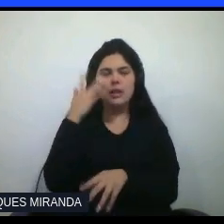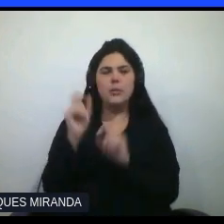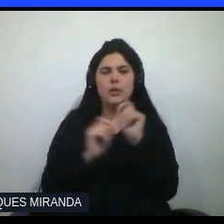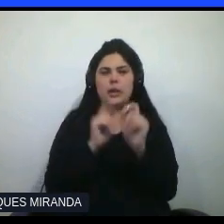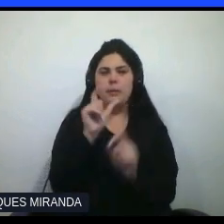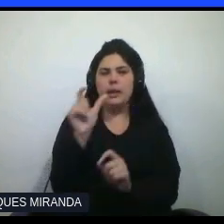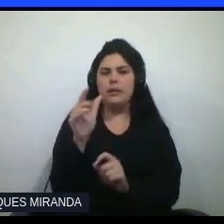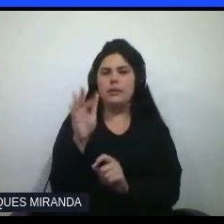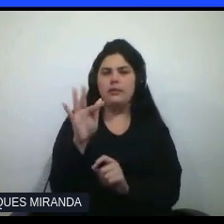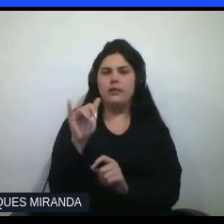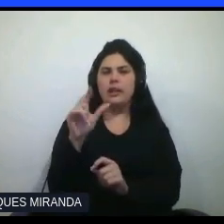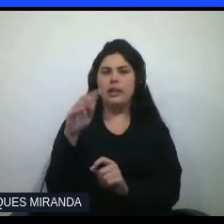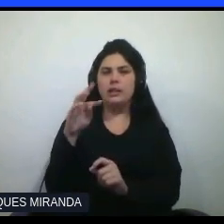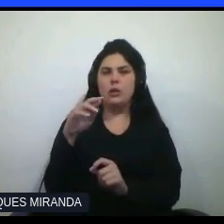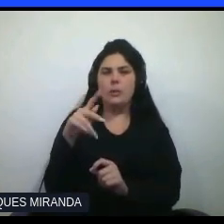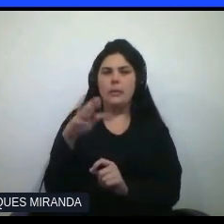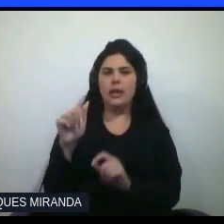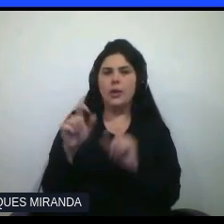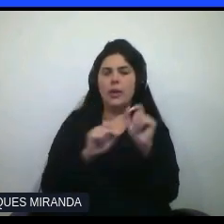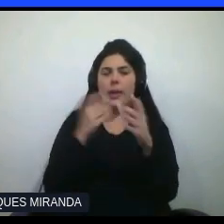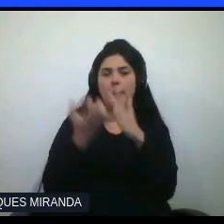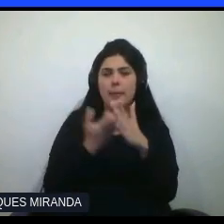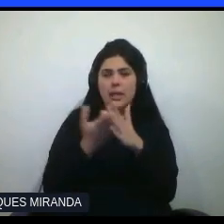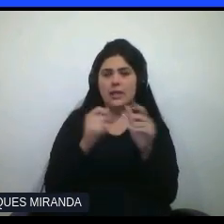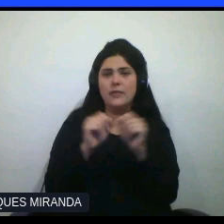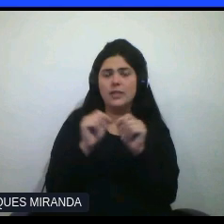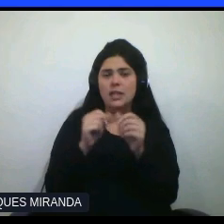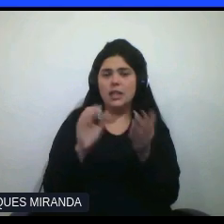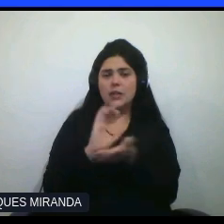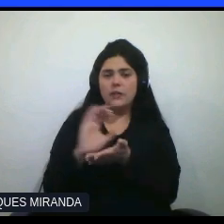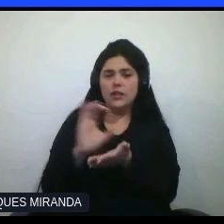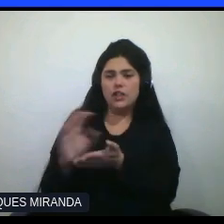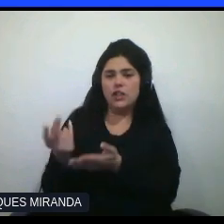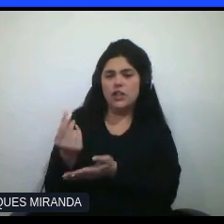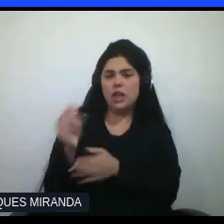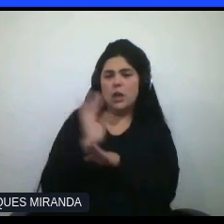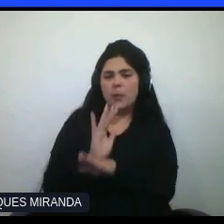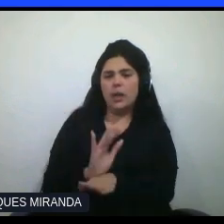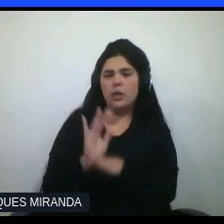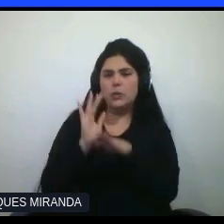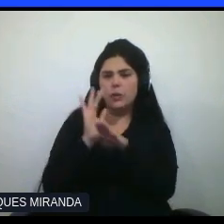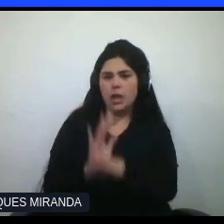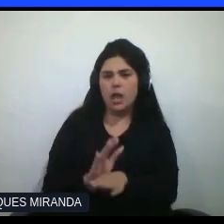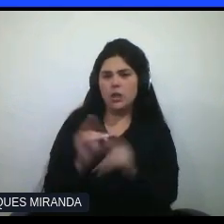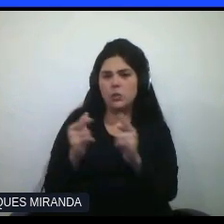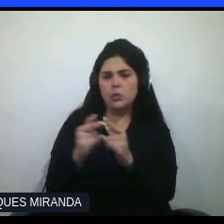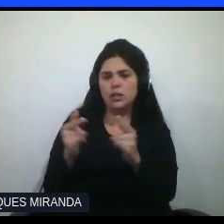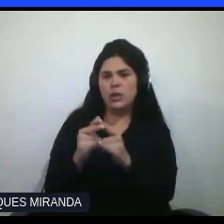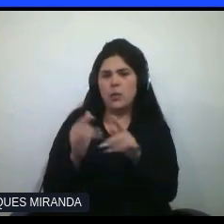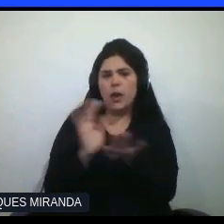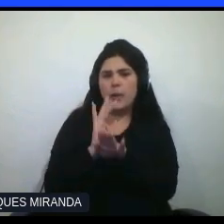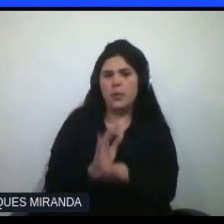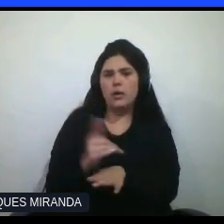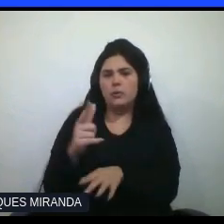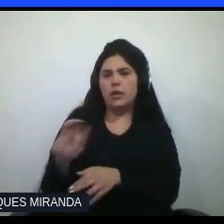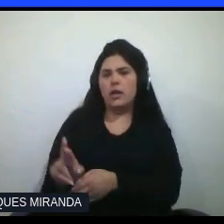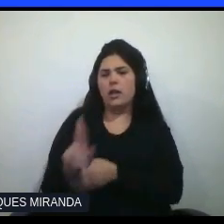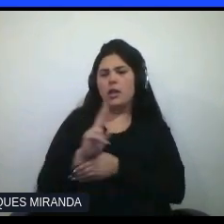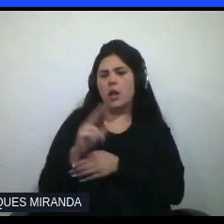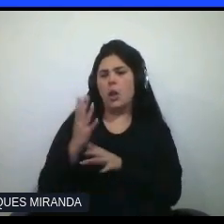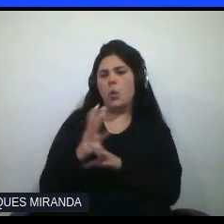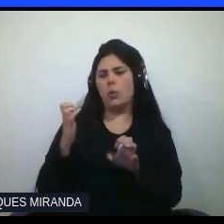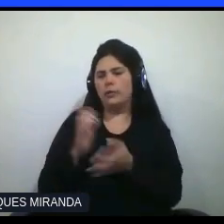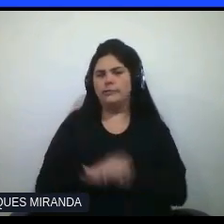com filantropia, é muito aquele momento da empresa colocar dinheiro em um lugar, em uma instituição, sem retorno financeiro,